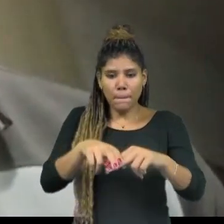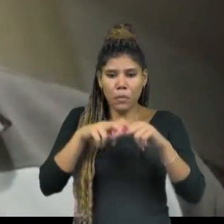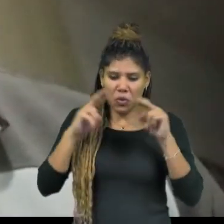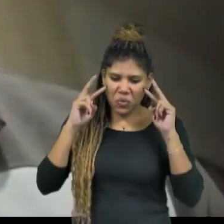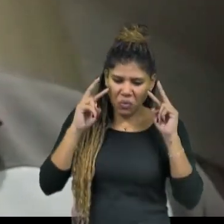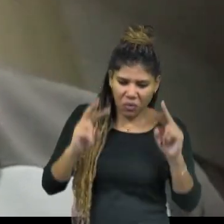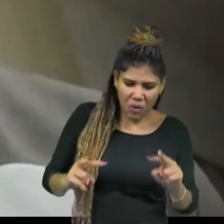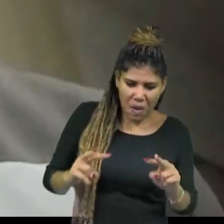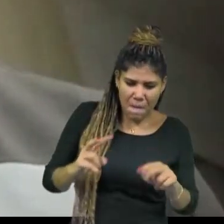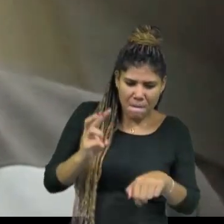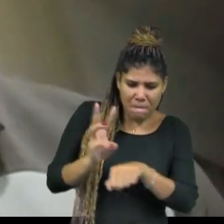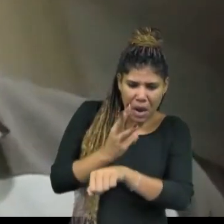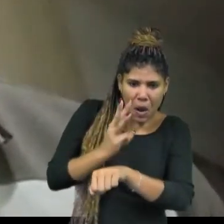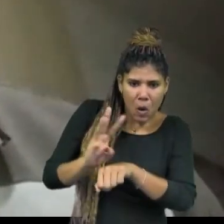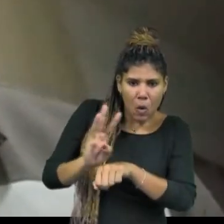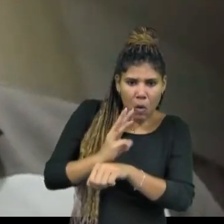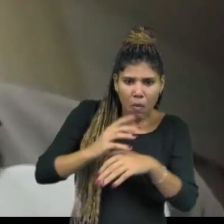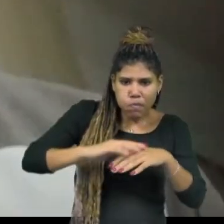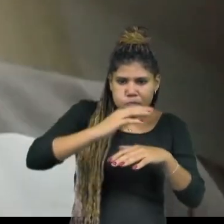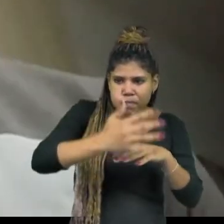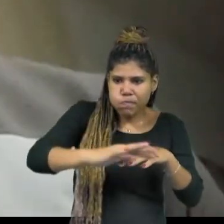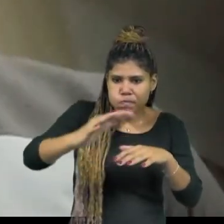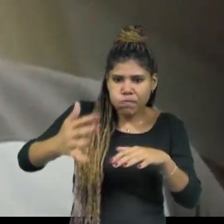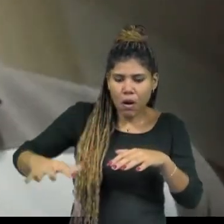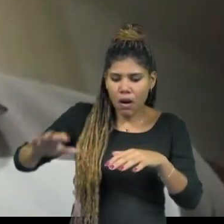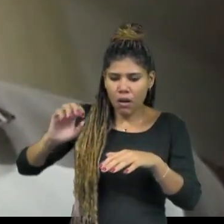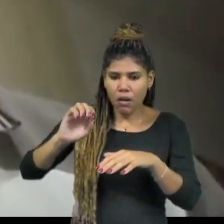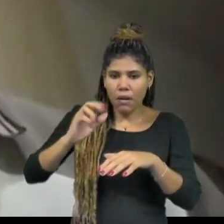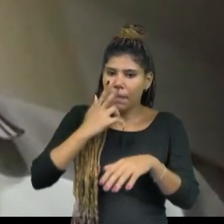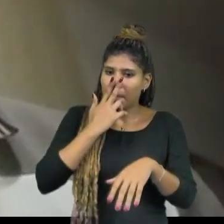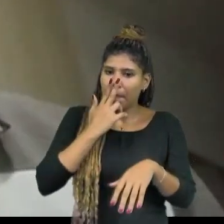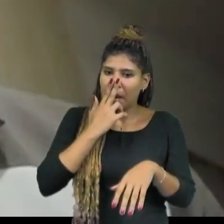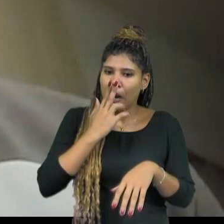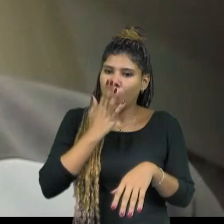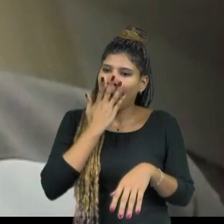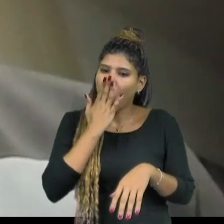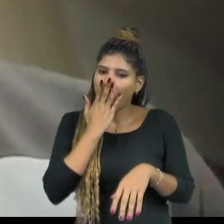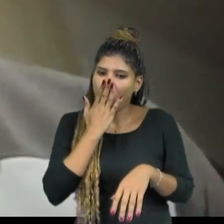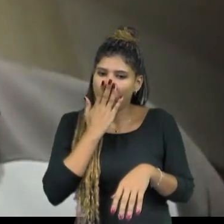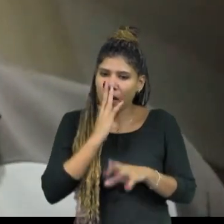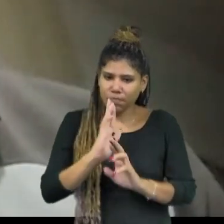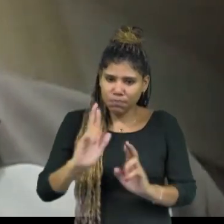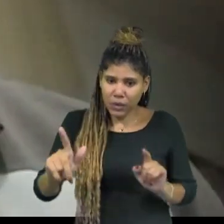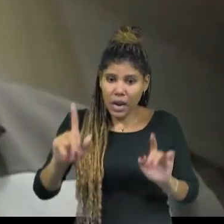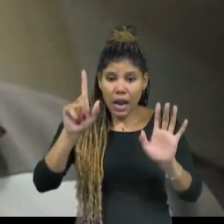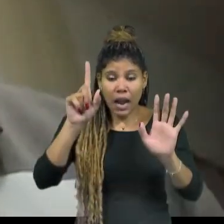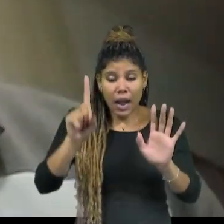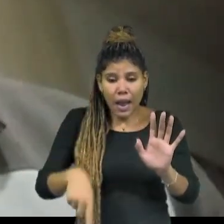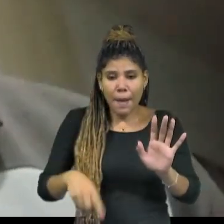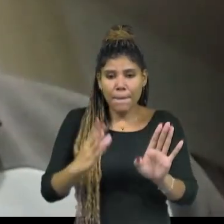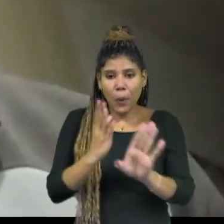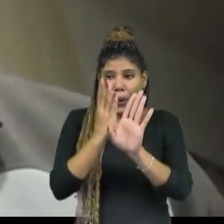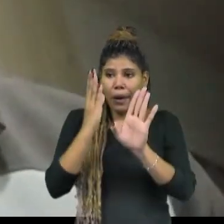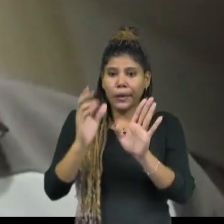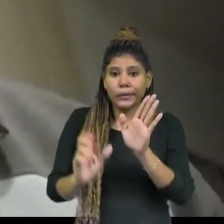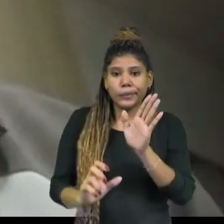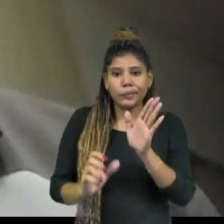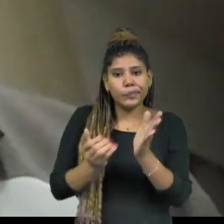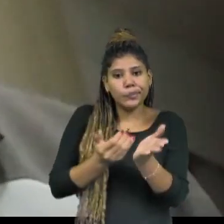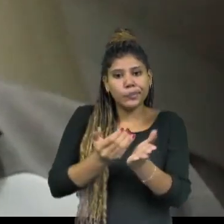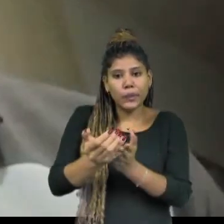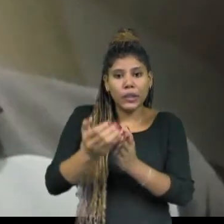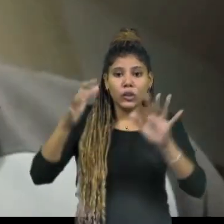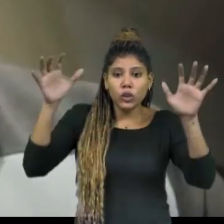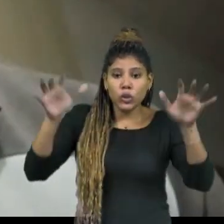é normalmente vista pelos banhistas, sendo principalmente decorrente das primeiras chuvas, né, e do aumento de nutrientes na